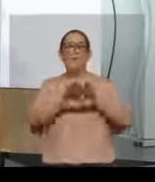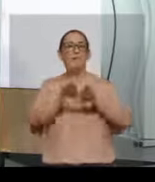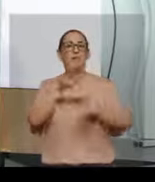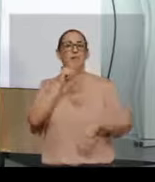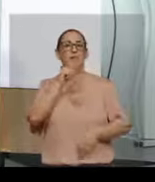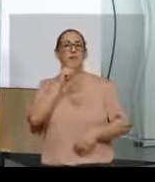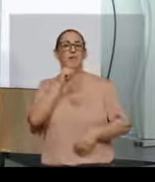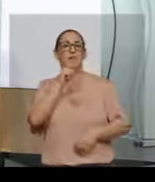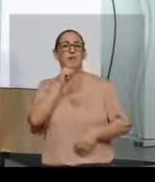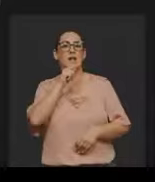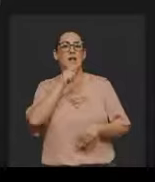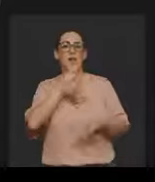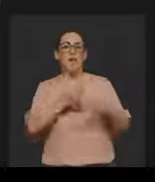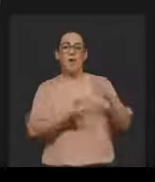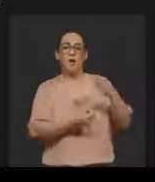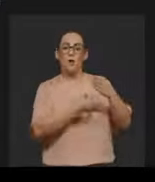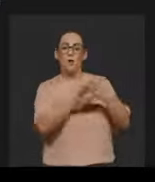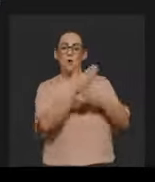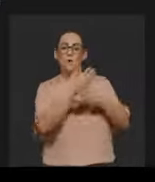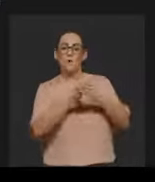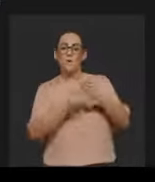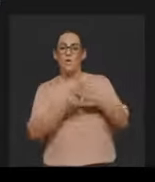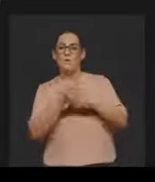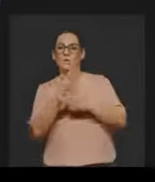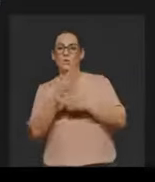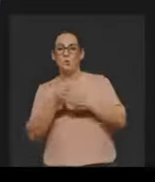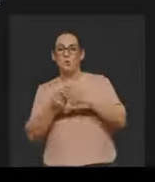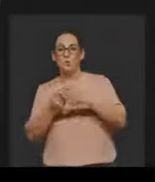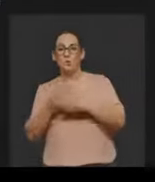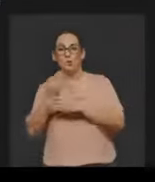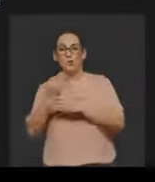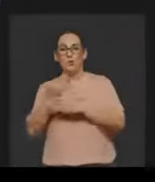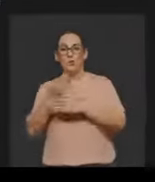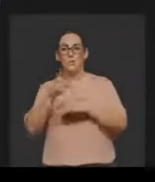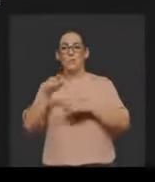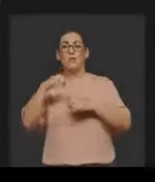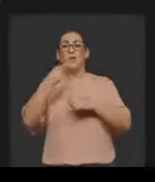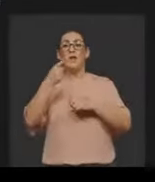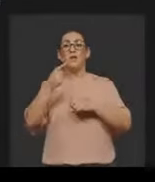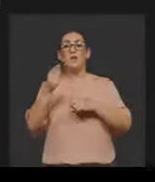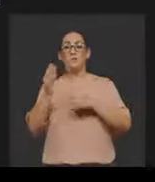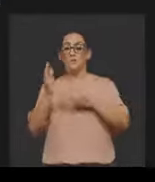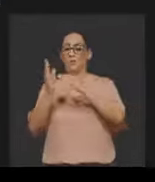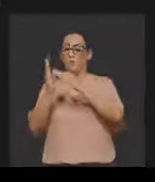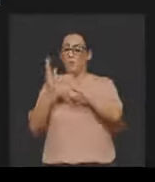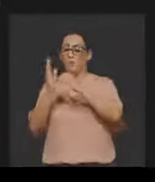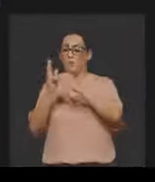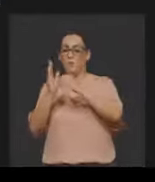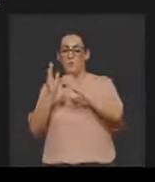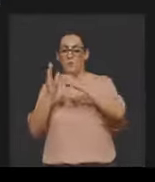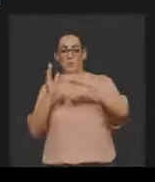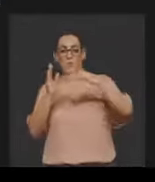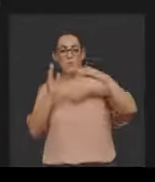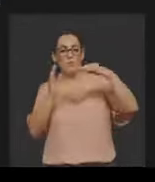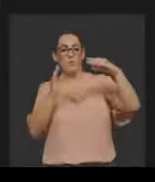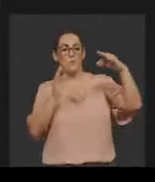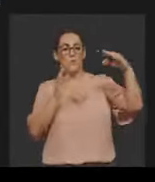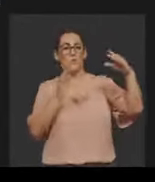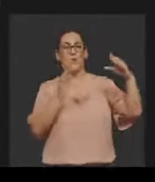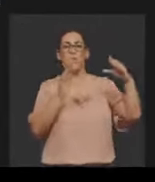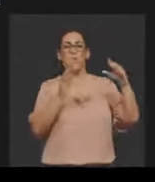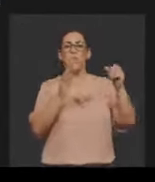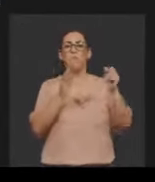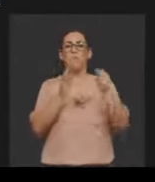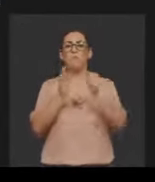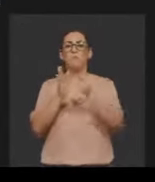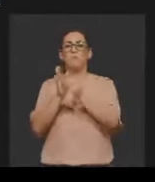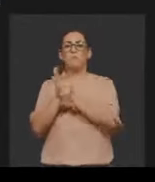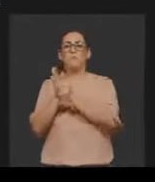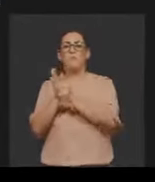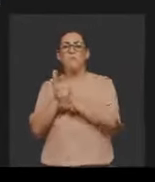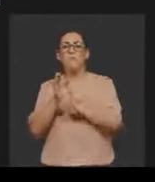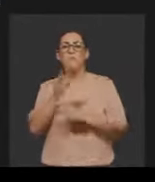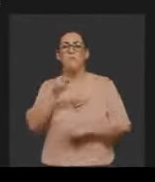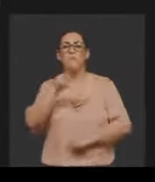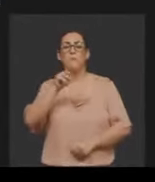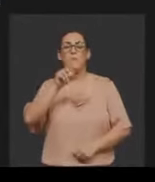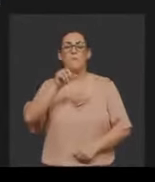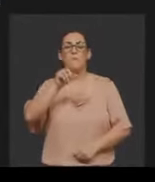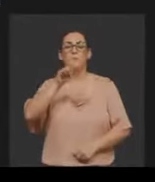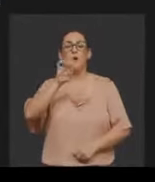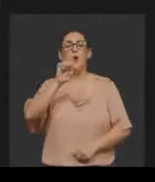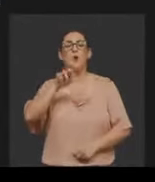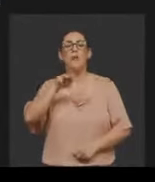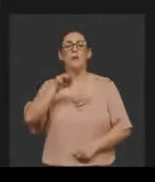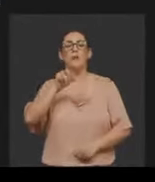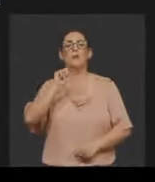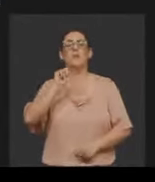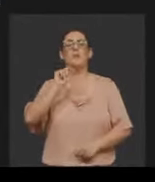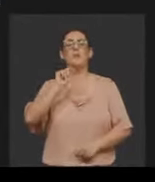com o surgimento do grão de pólen, da semente, nós temos as gimnospermas, que são pinheiro,